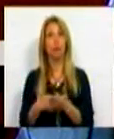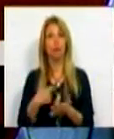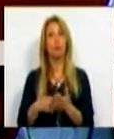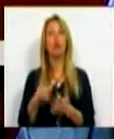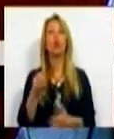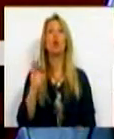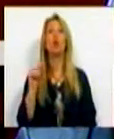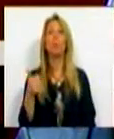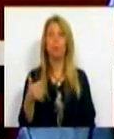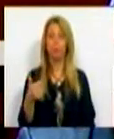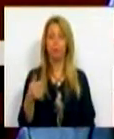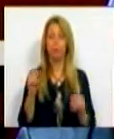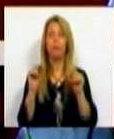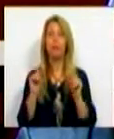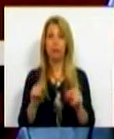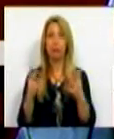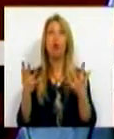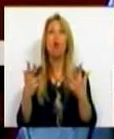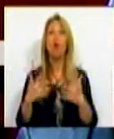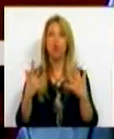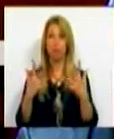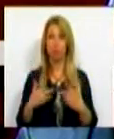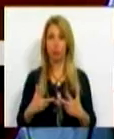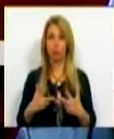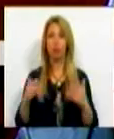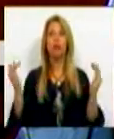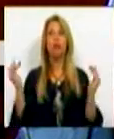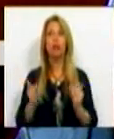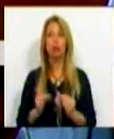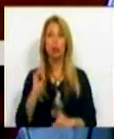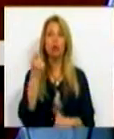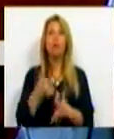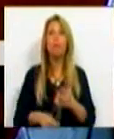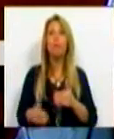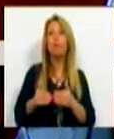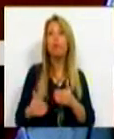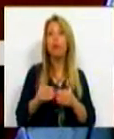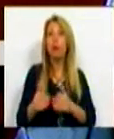PIB. Este orçamento reduz os impostos que vão ser pagos